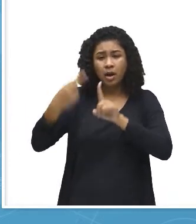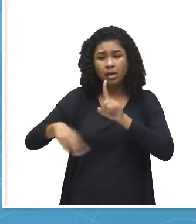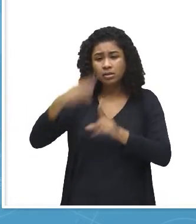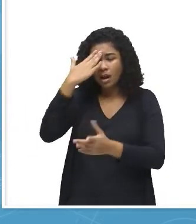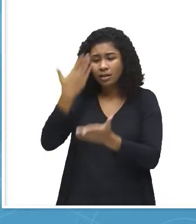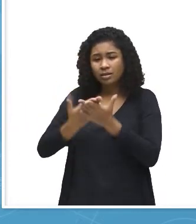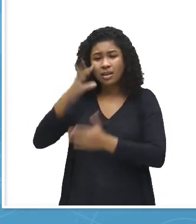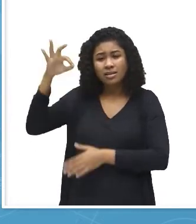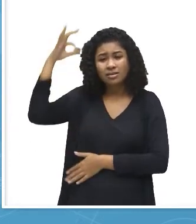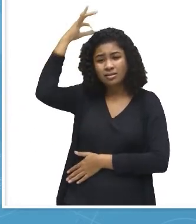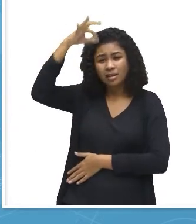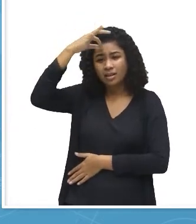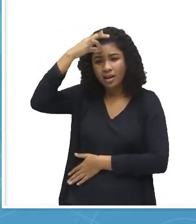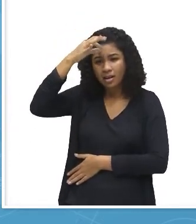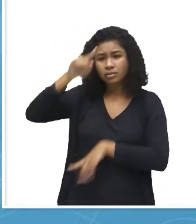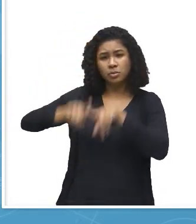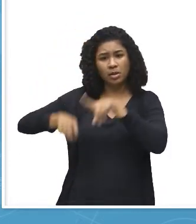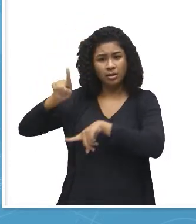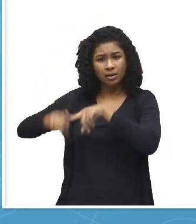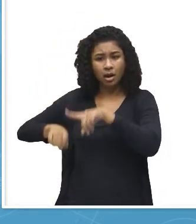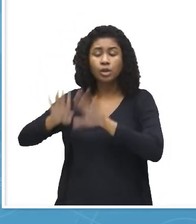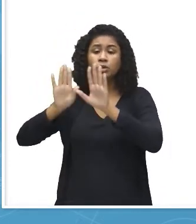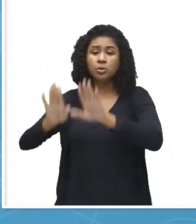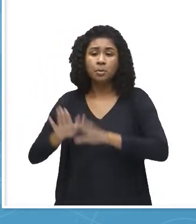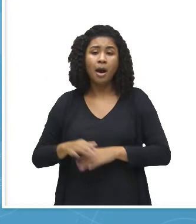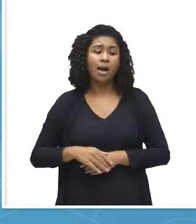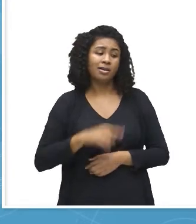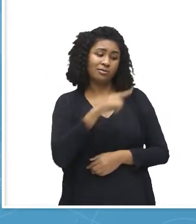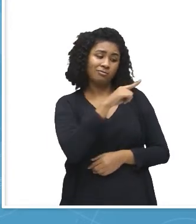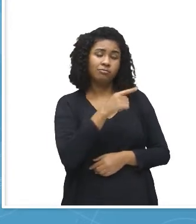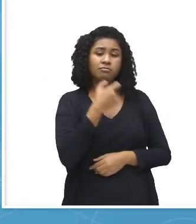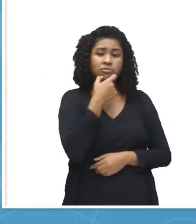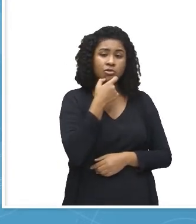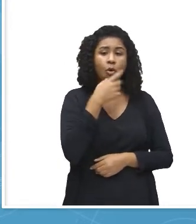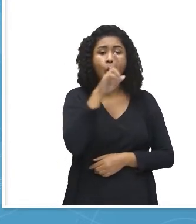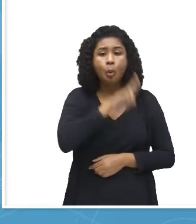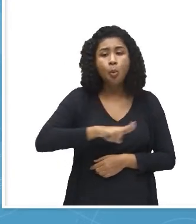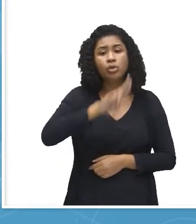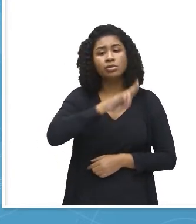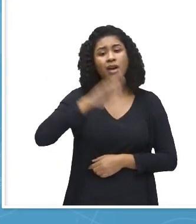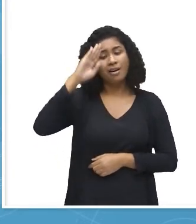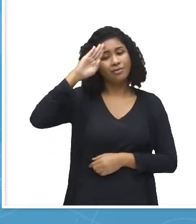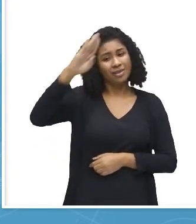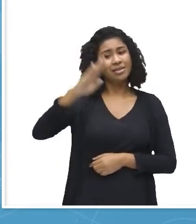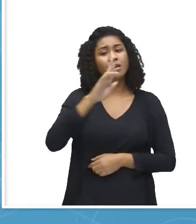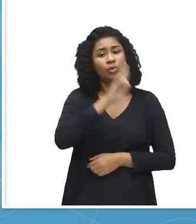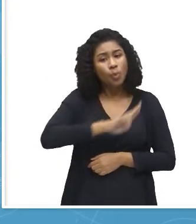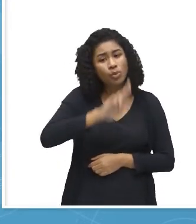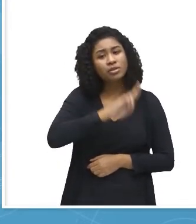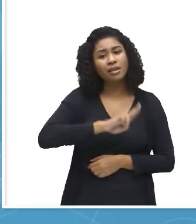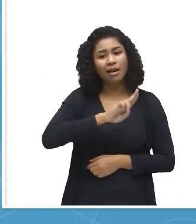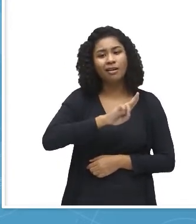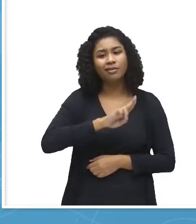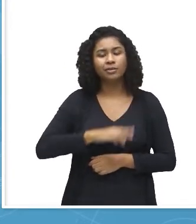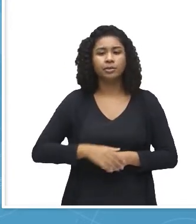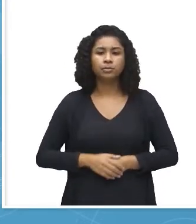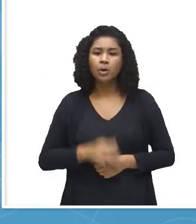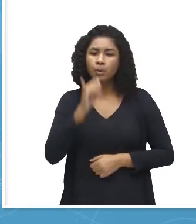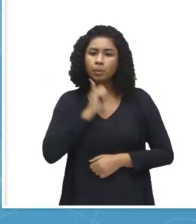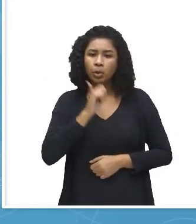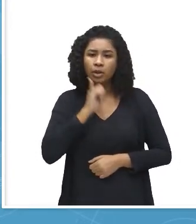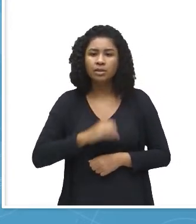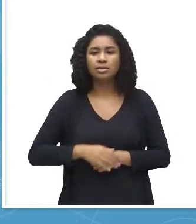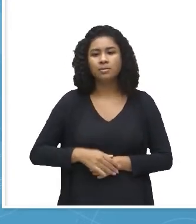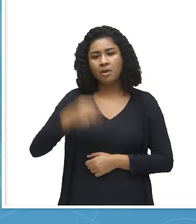eram utilizados diretamente no exército britânico. Vamos lá, gente? O uso de gordura de vaca, que a gente